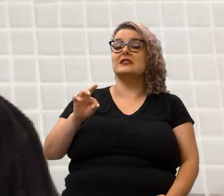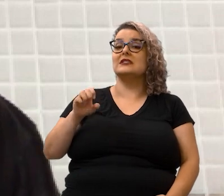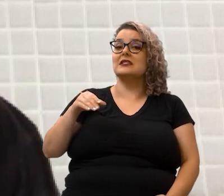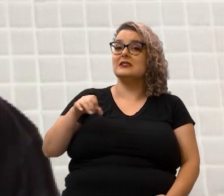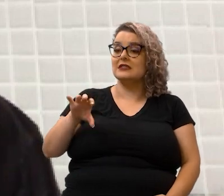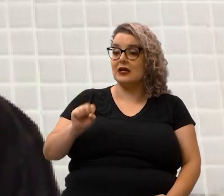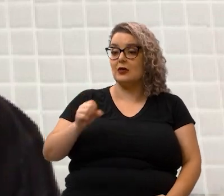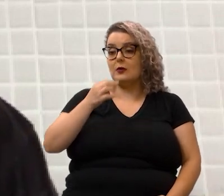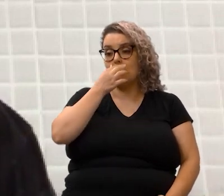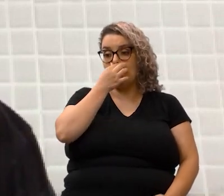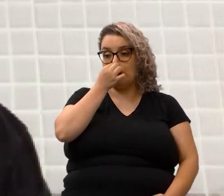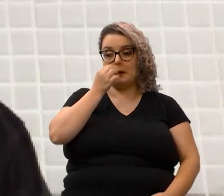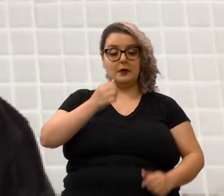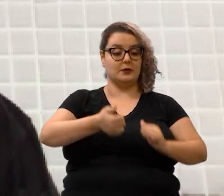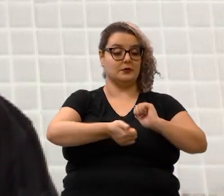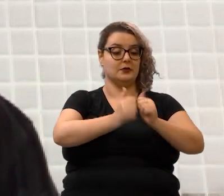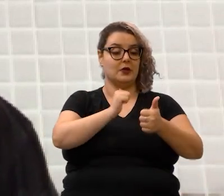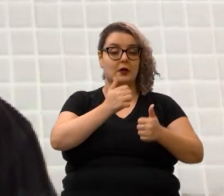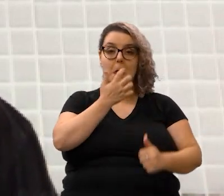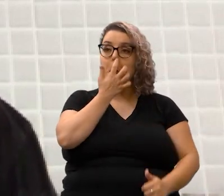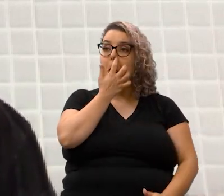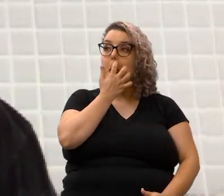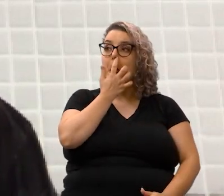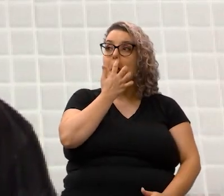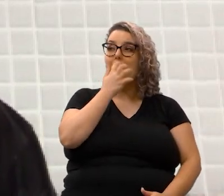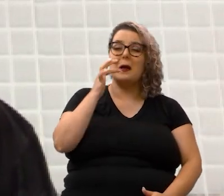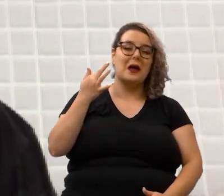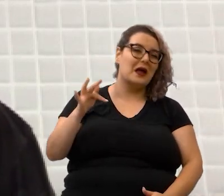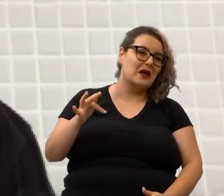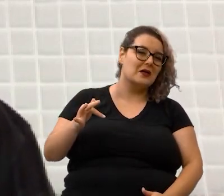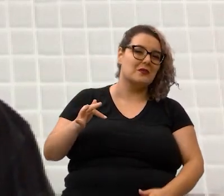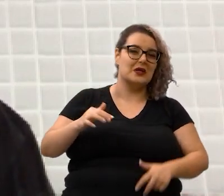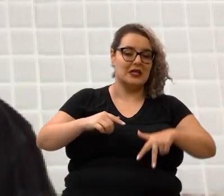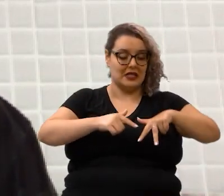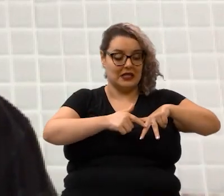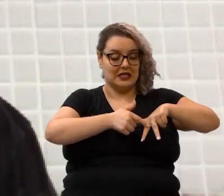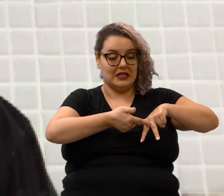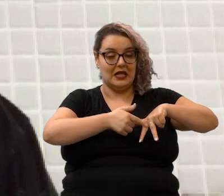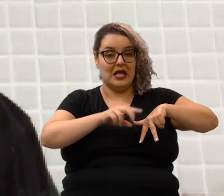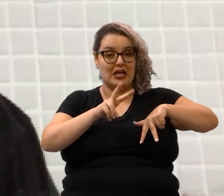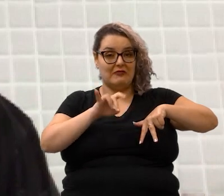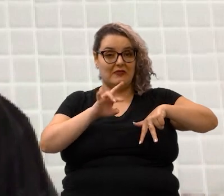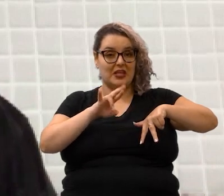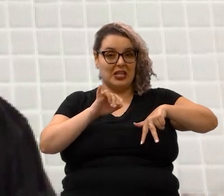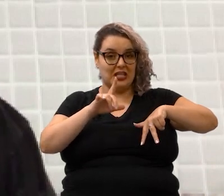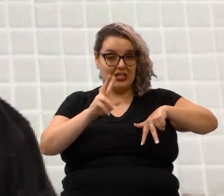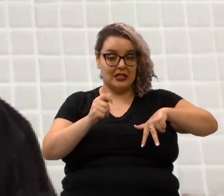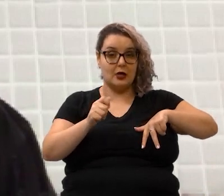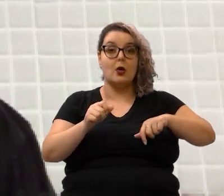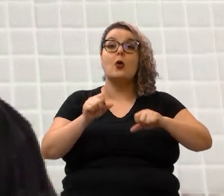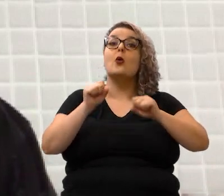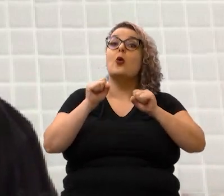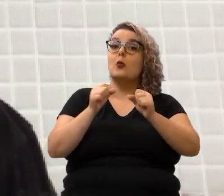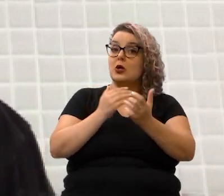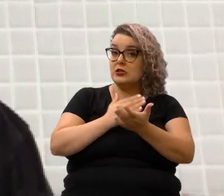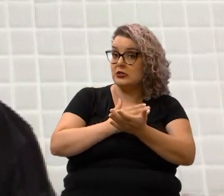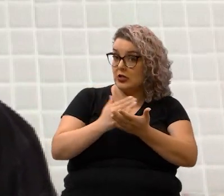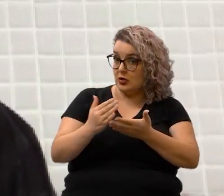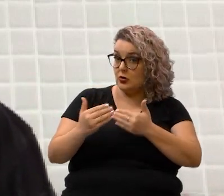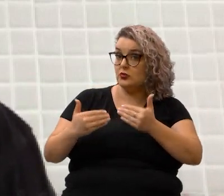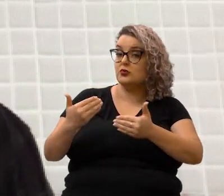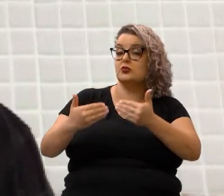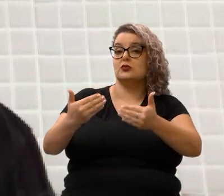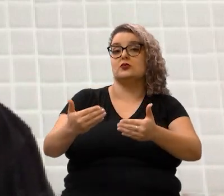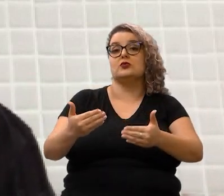distensão. Aquela pessoa que joga futebol, eu vivo dando uma distensão na virilha, né? E isso já pode ser o começo